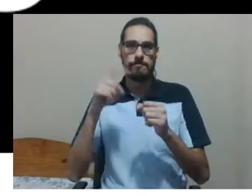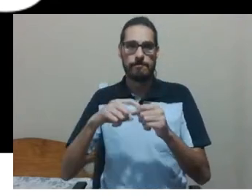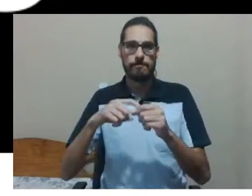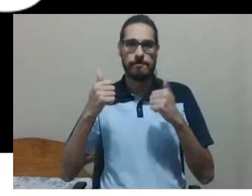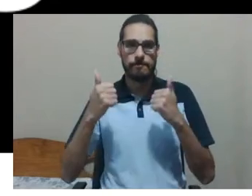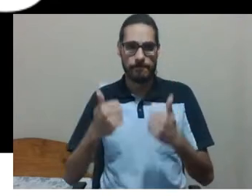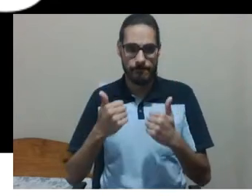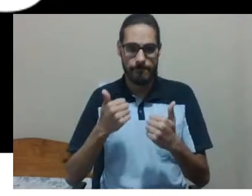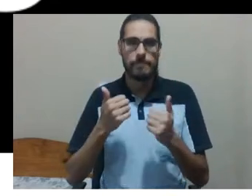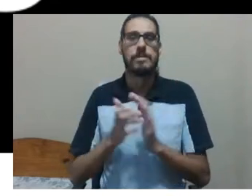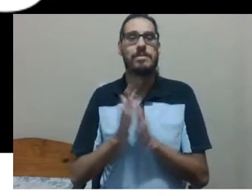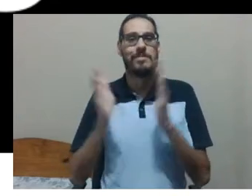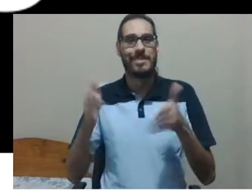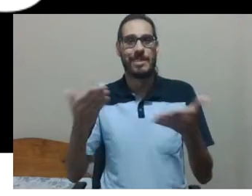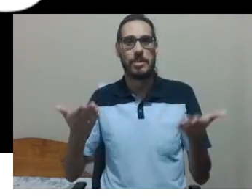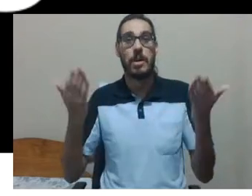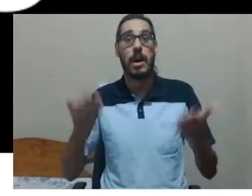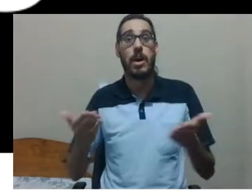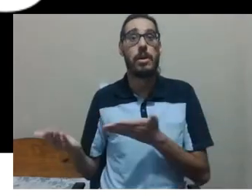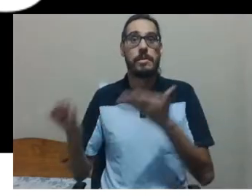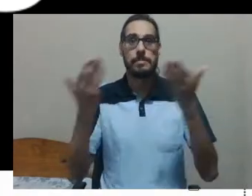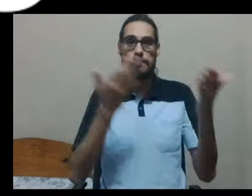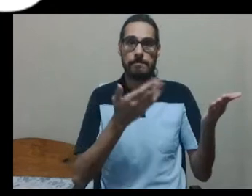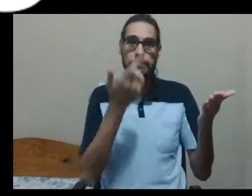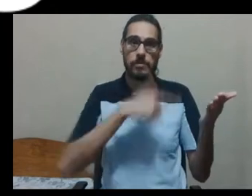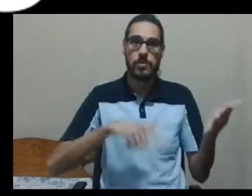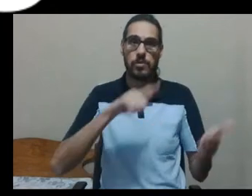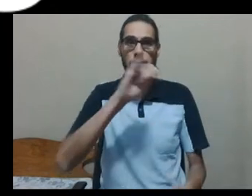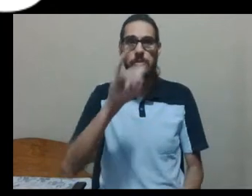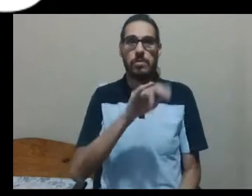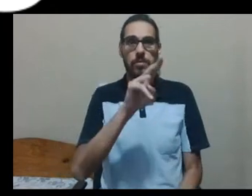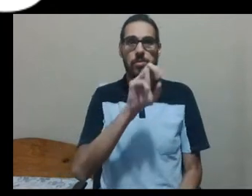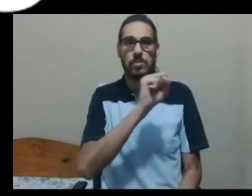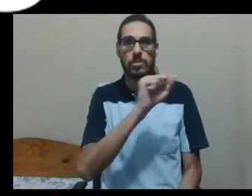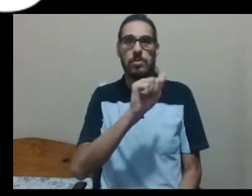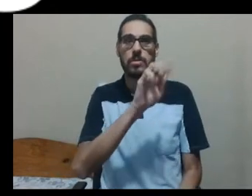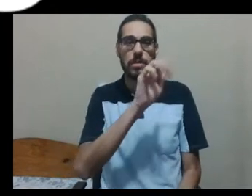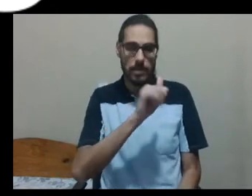Ok, passo a palavra então novamente a Jussara. Pode continuar, Jussara.